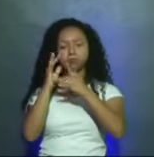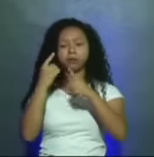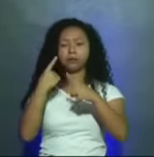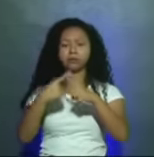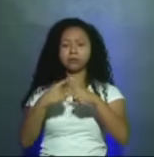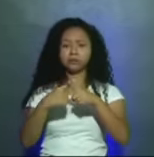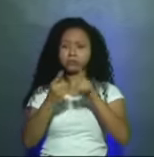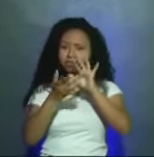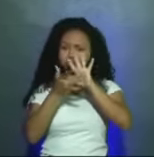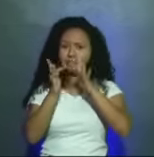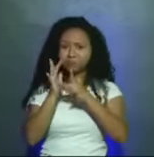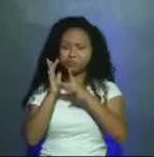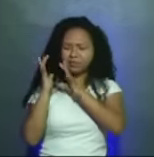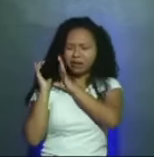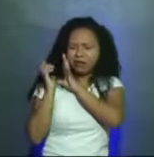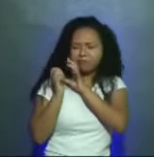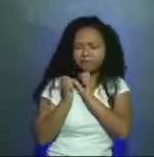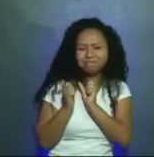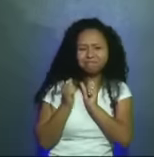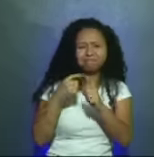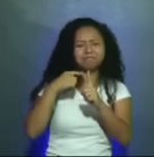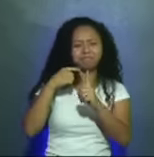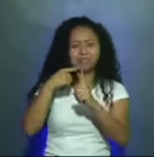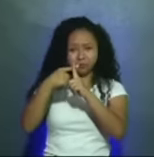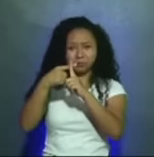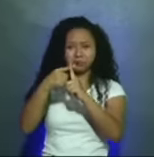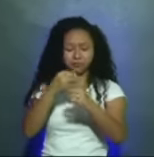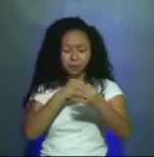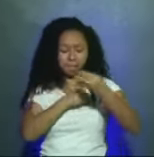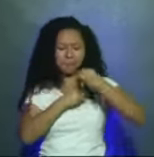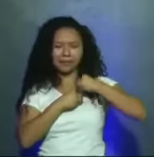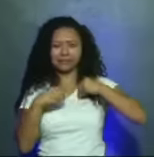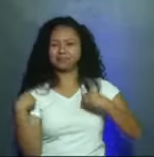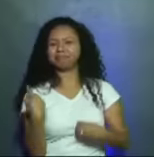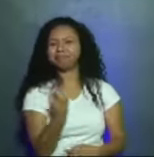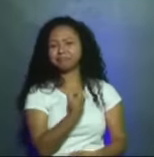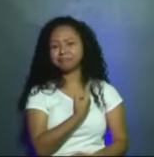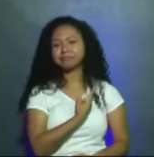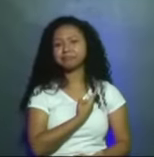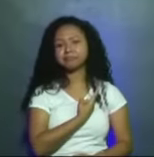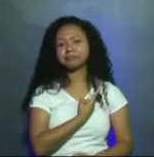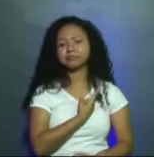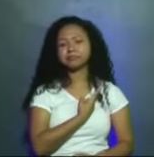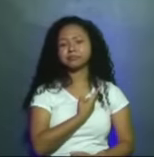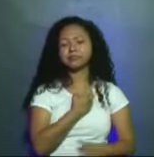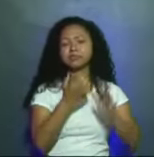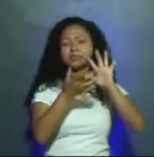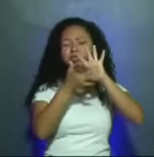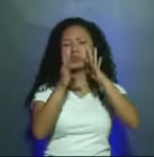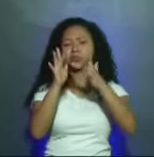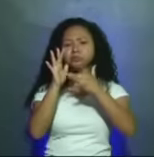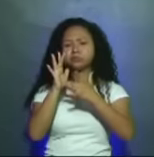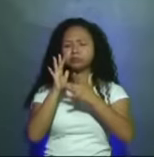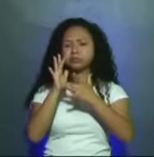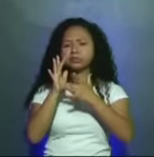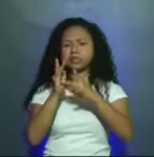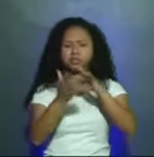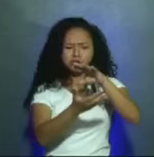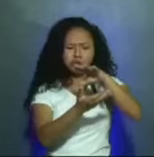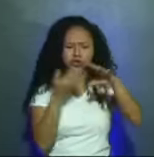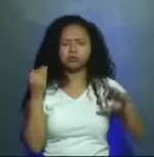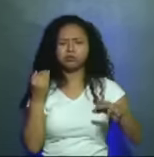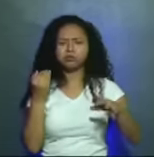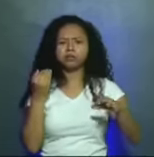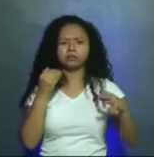pecado, Ele levou sobre si o nosso pecado, Ele tomou, né, esse preço,